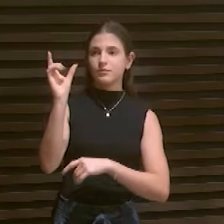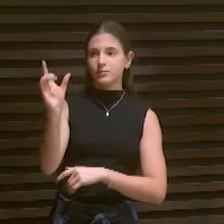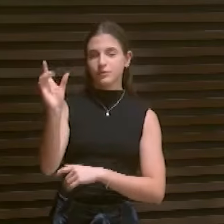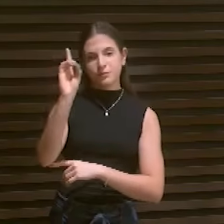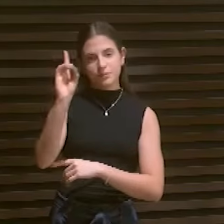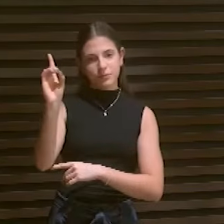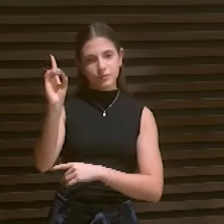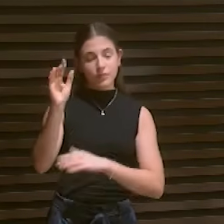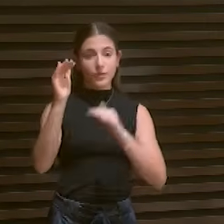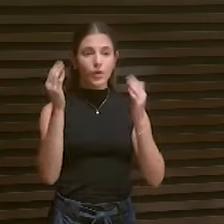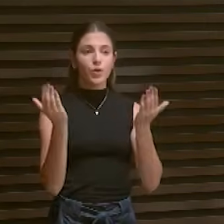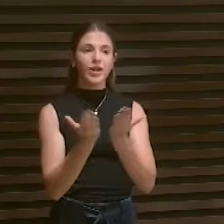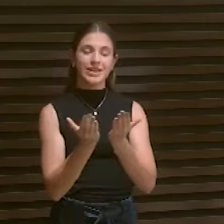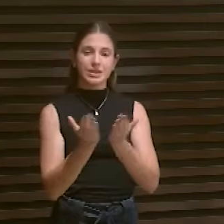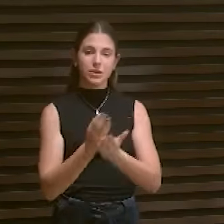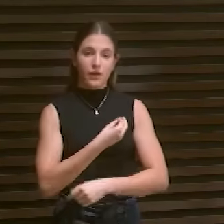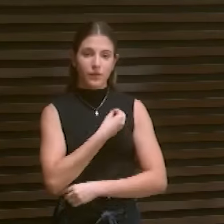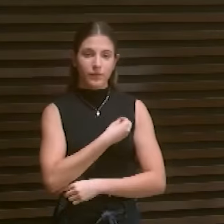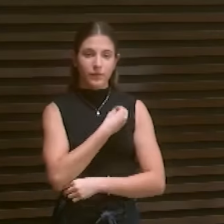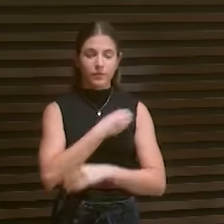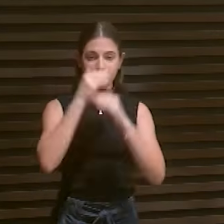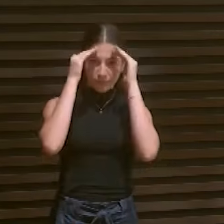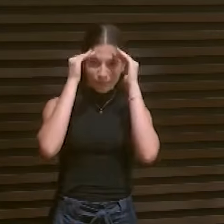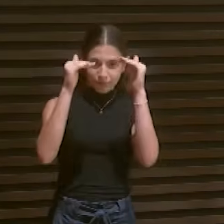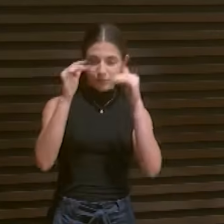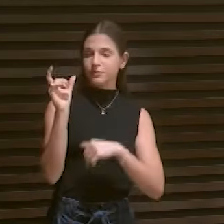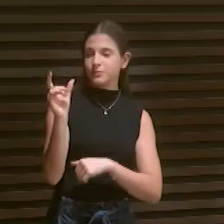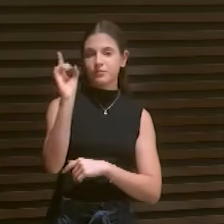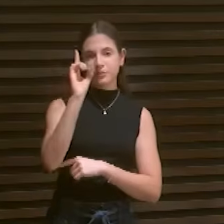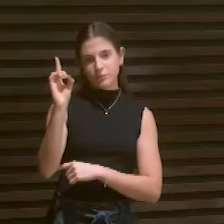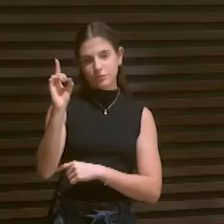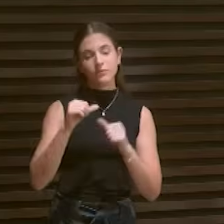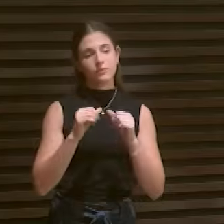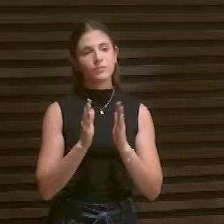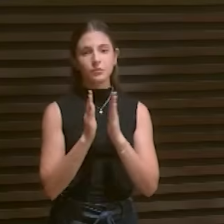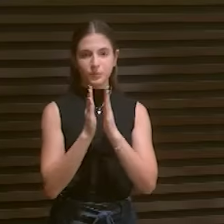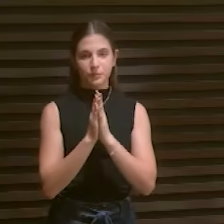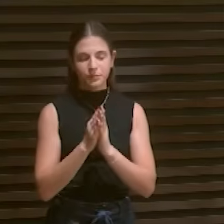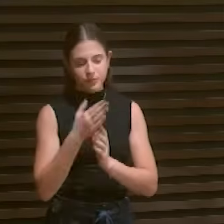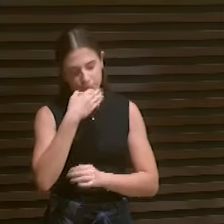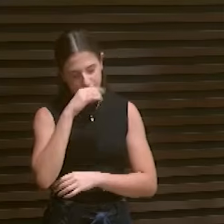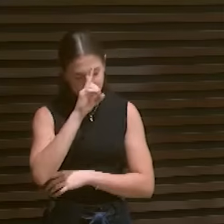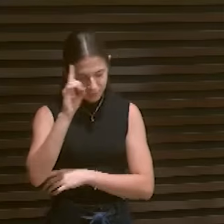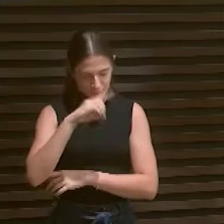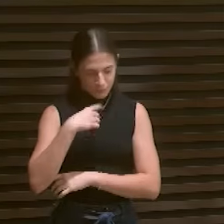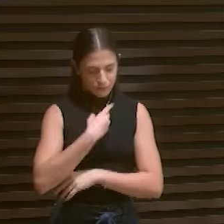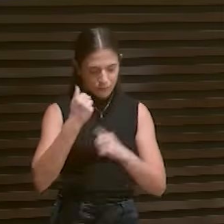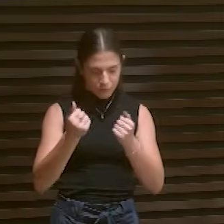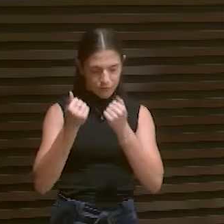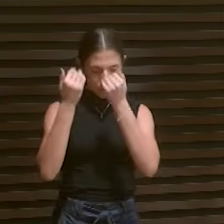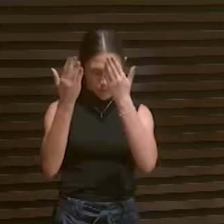cristão viver em obediência à palavra de Deus, e esse é o meu desafio aqui hoje. Vamos orar. Pai, nós consagramos a Ti